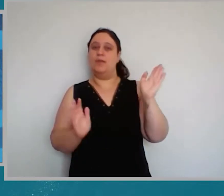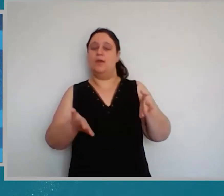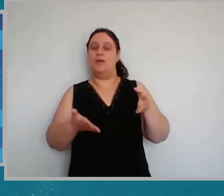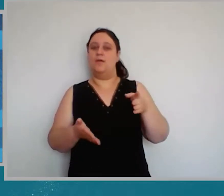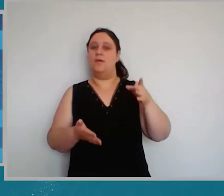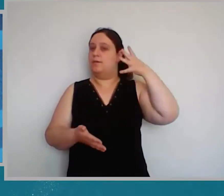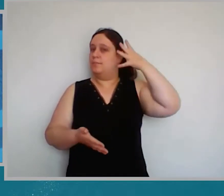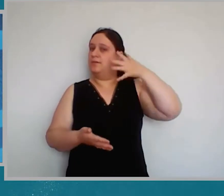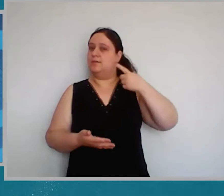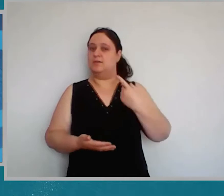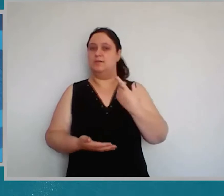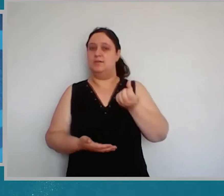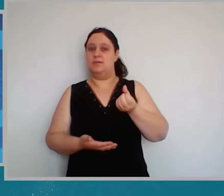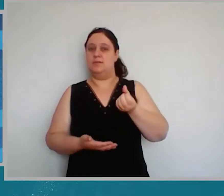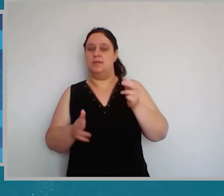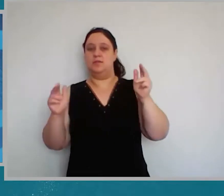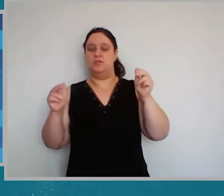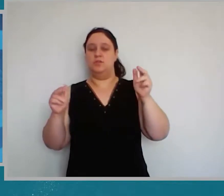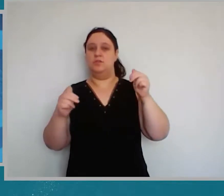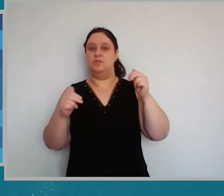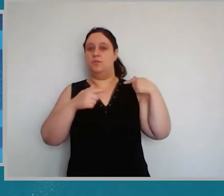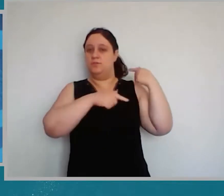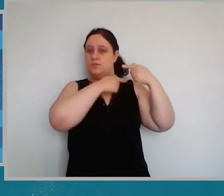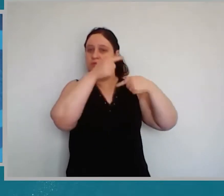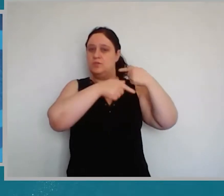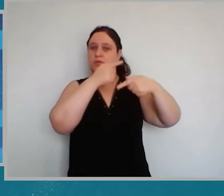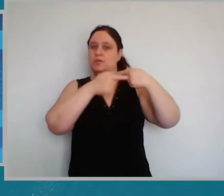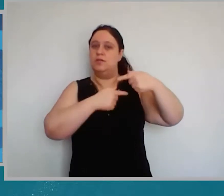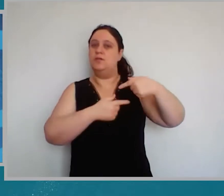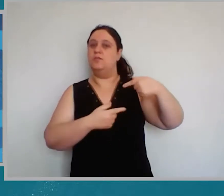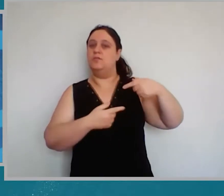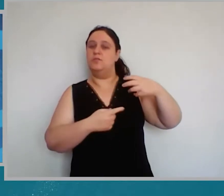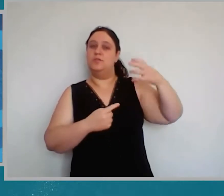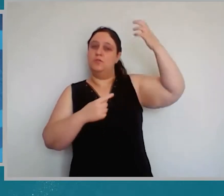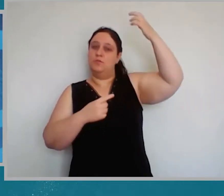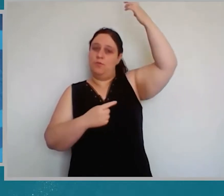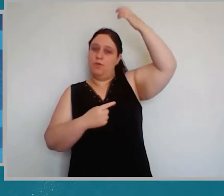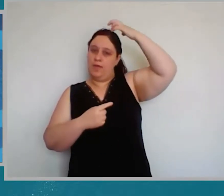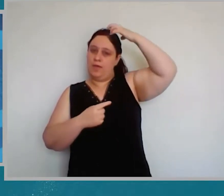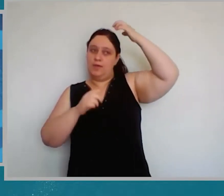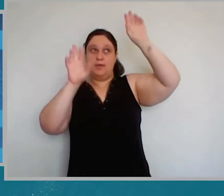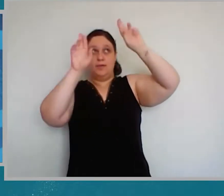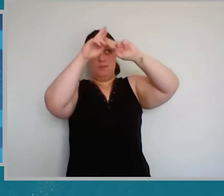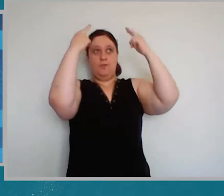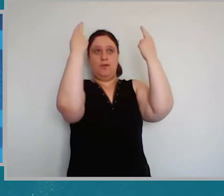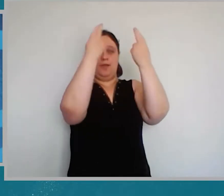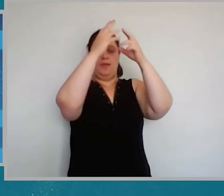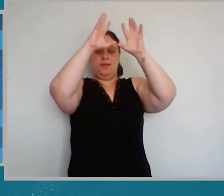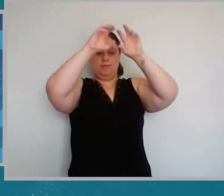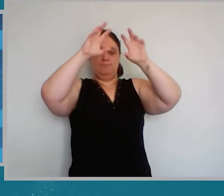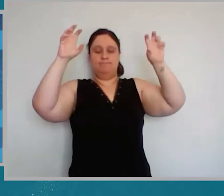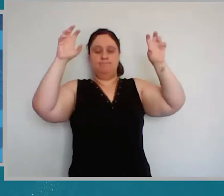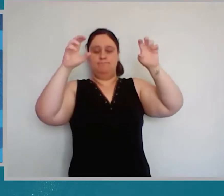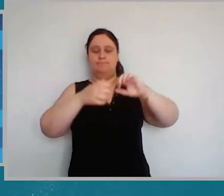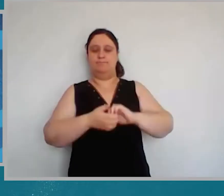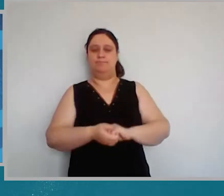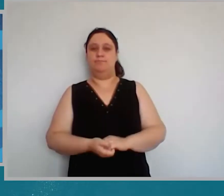a genealogia do Rei do Reino dos Céus. Muito bem, nós vimos até